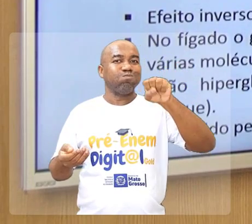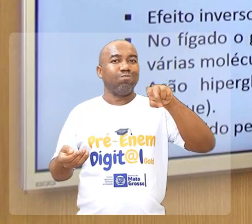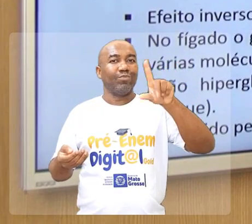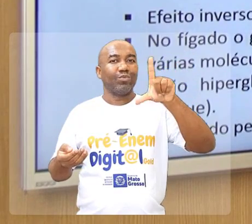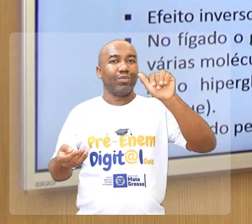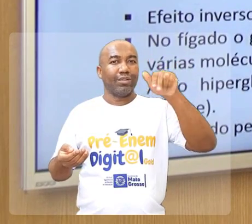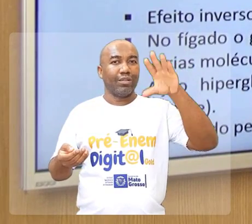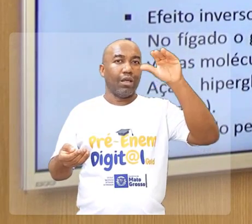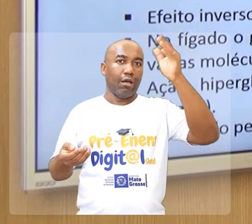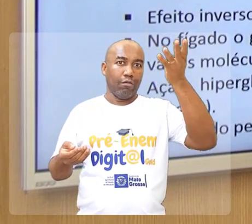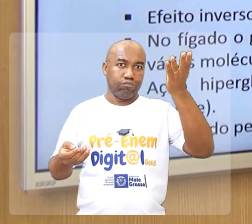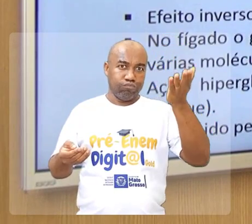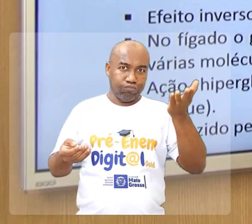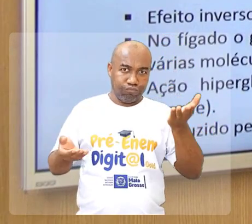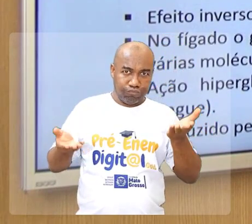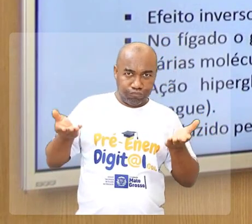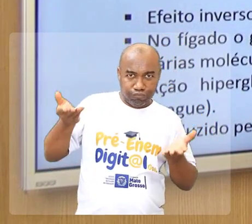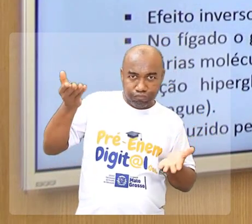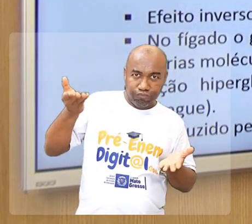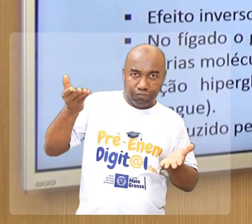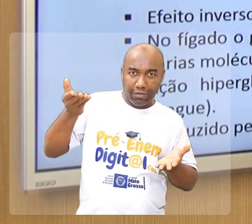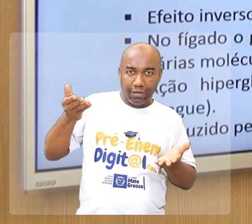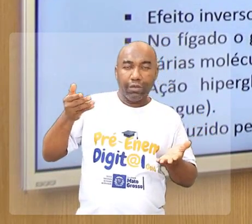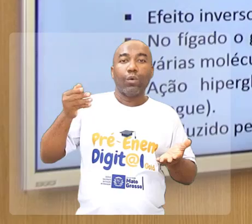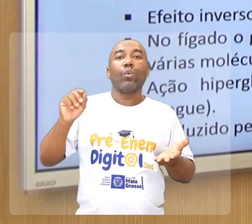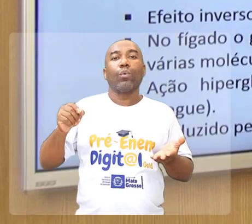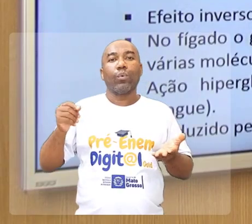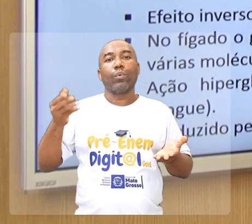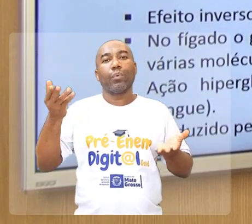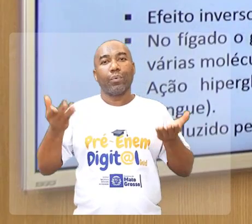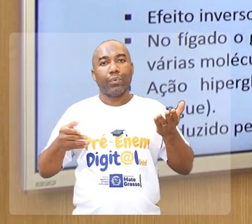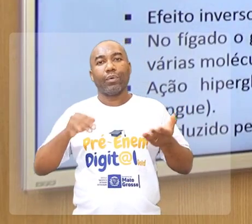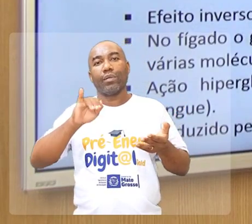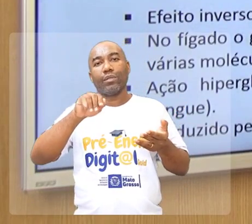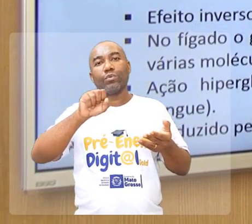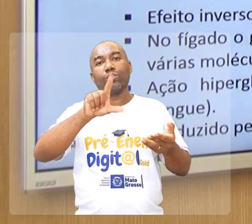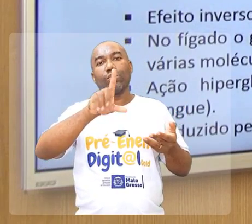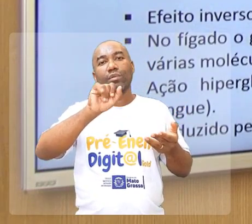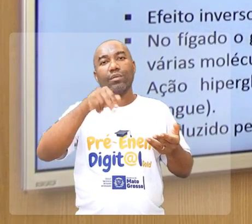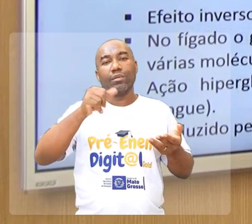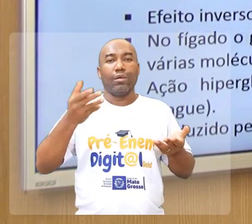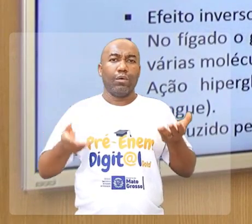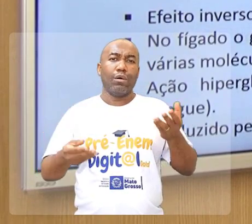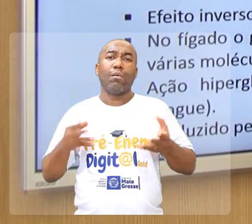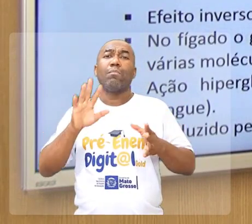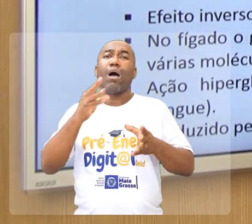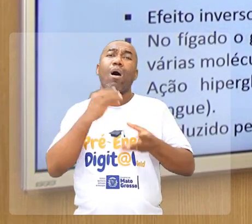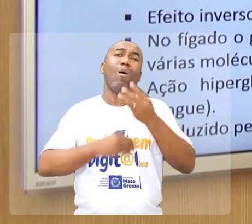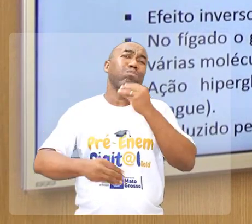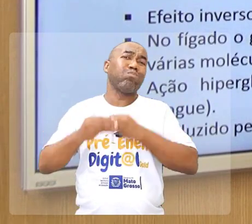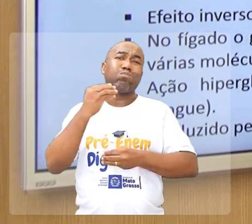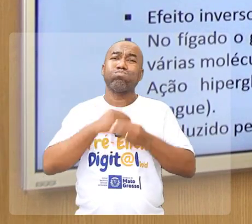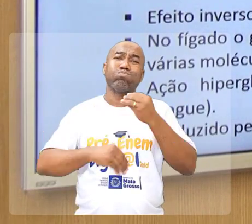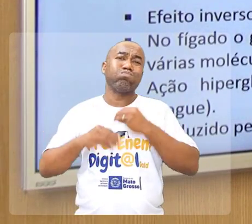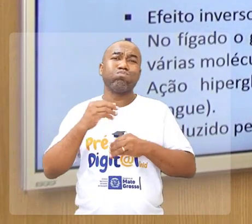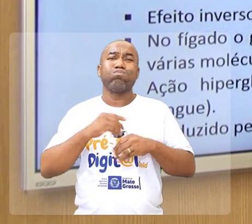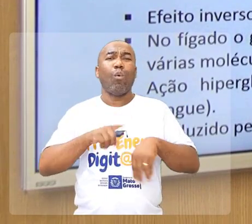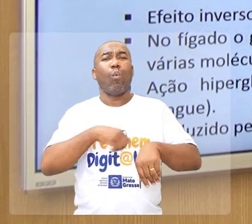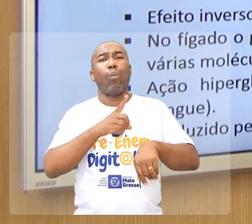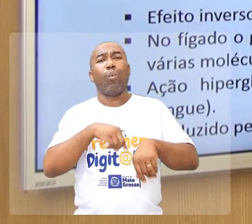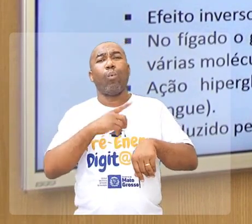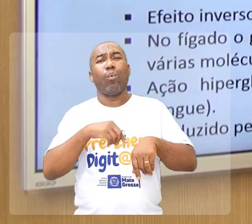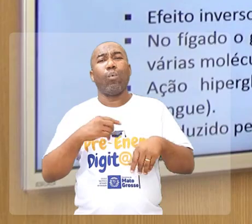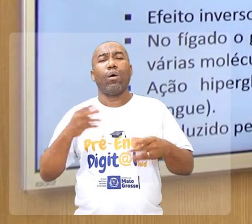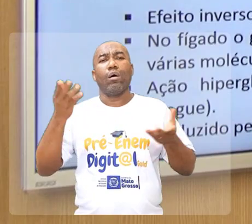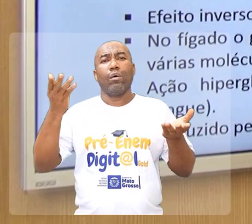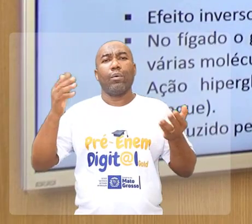essa glicemia para o lugar correto. Quem faz isso? Insulina. Ah, Rodrigo, eu comi, mas faz muito tempo que eu comi. Aí